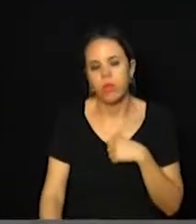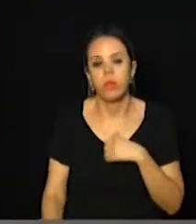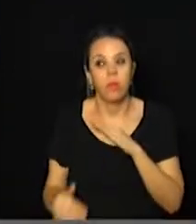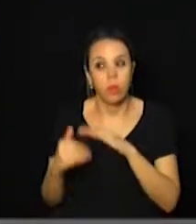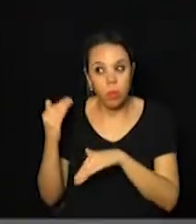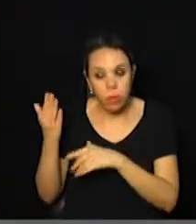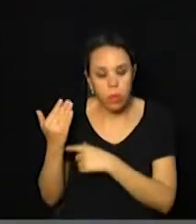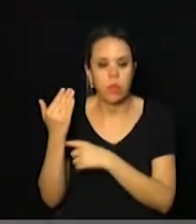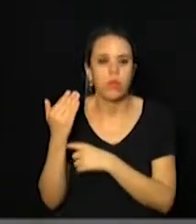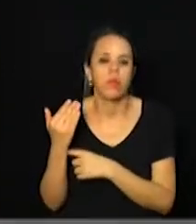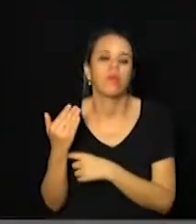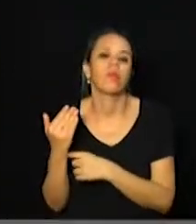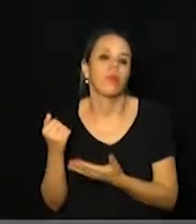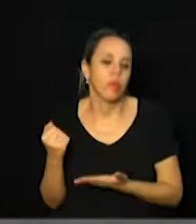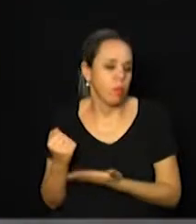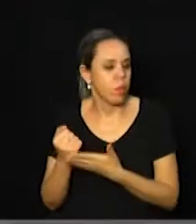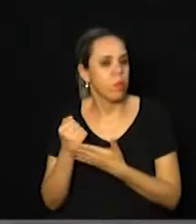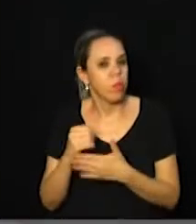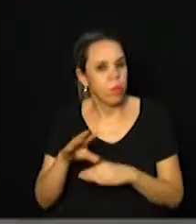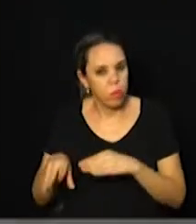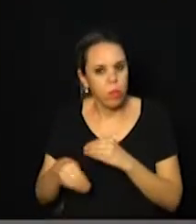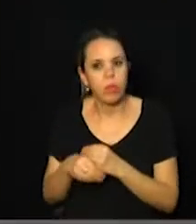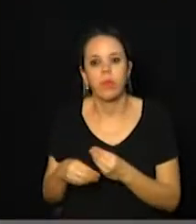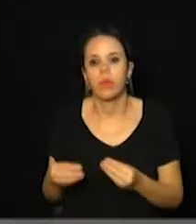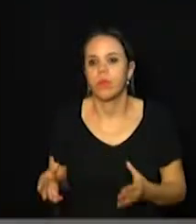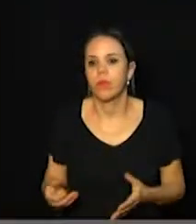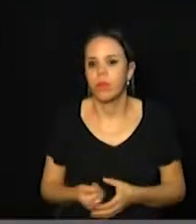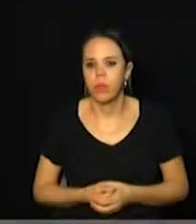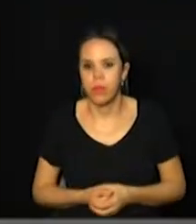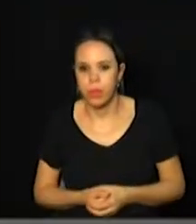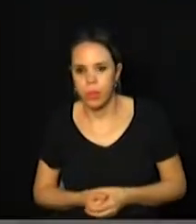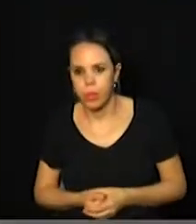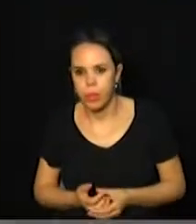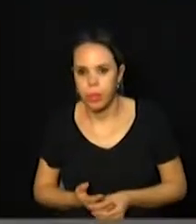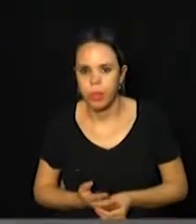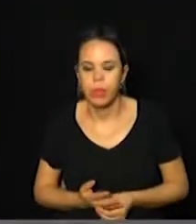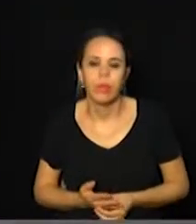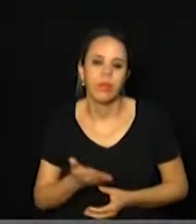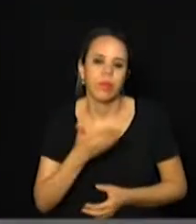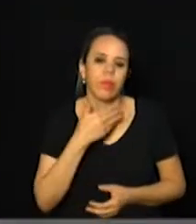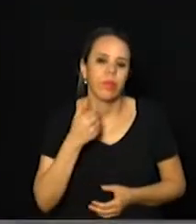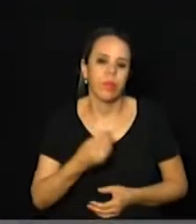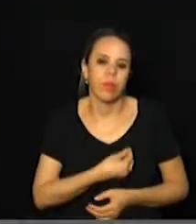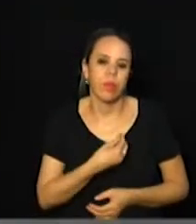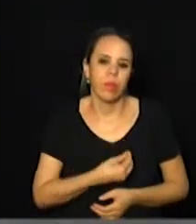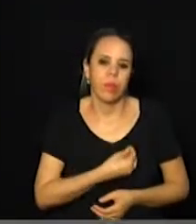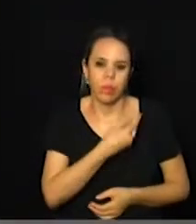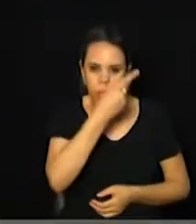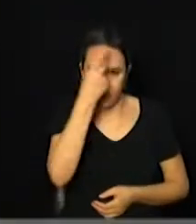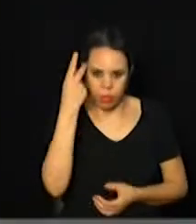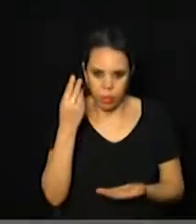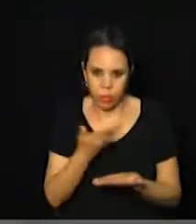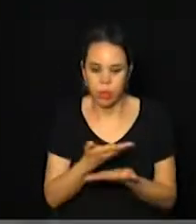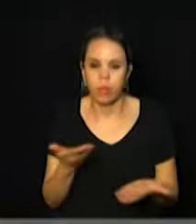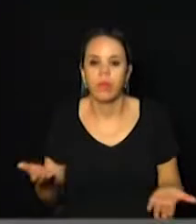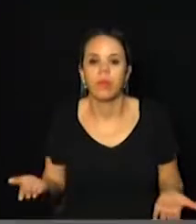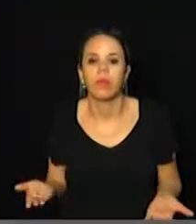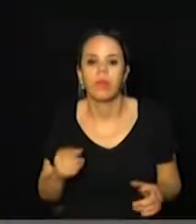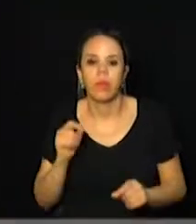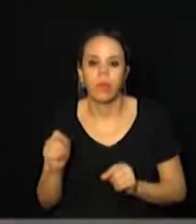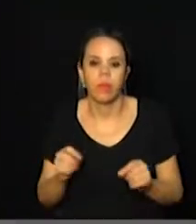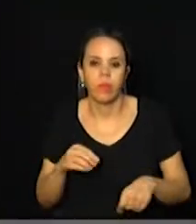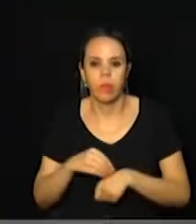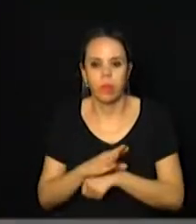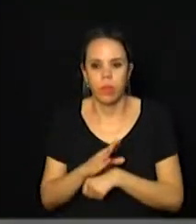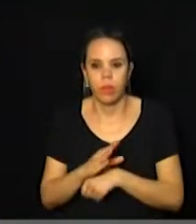os avanços tecnológicos a tecnologia venha para incluí para melhorar a vida das pessoas agora o que